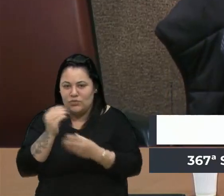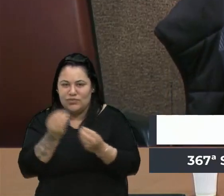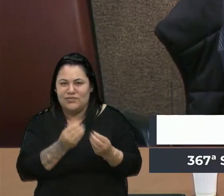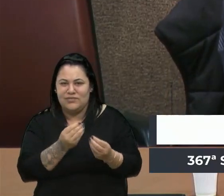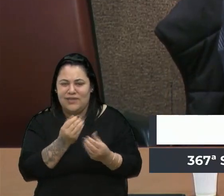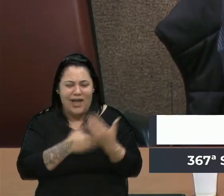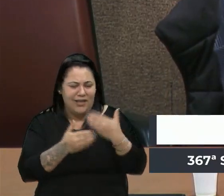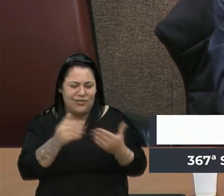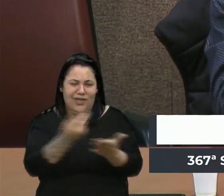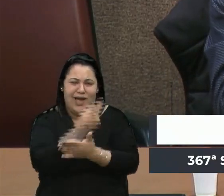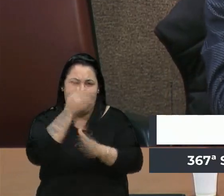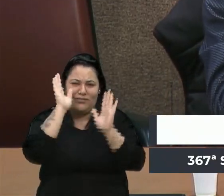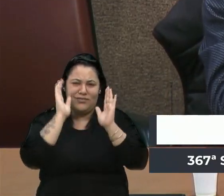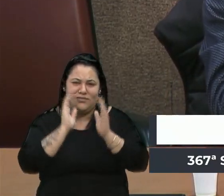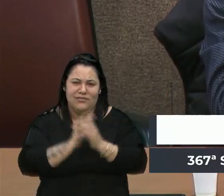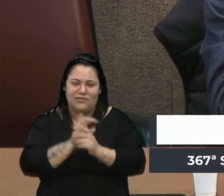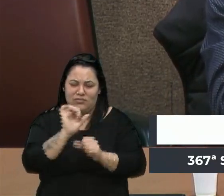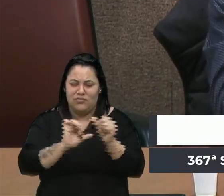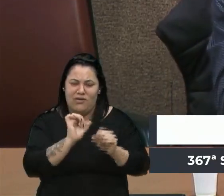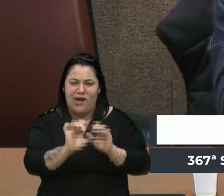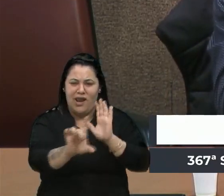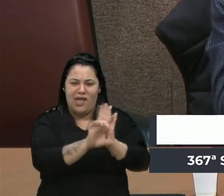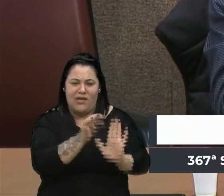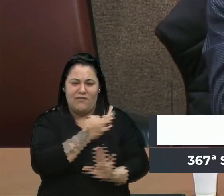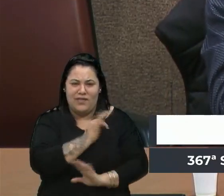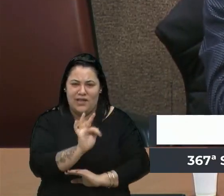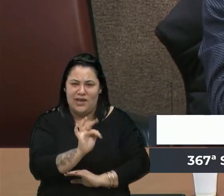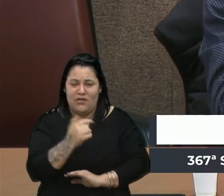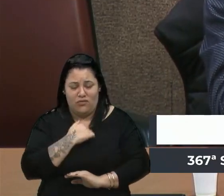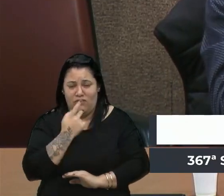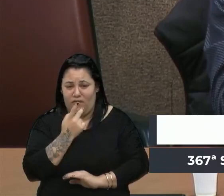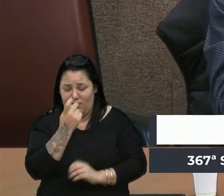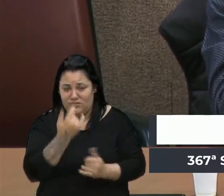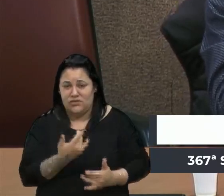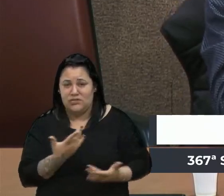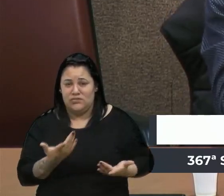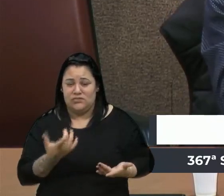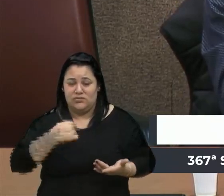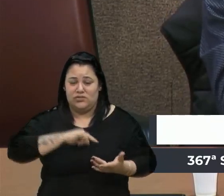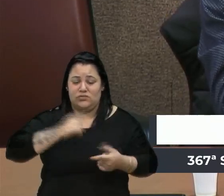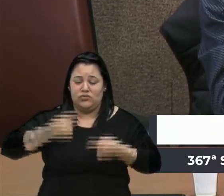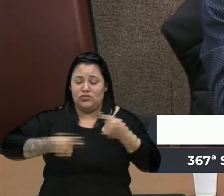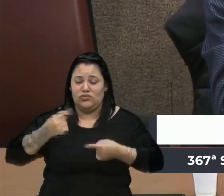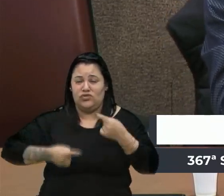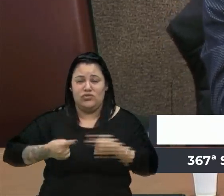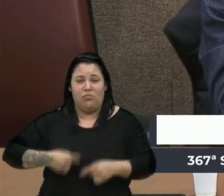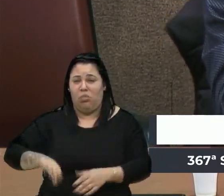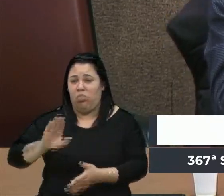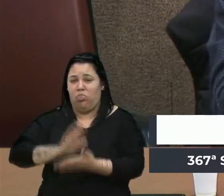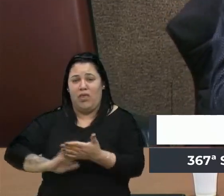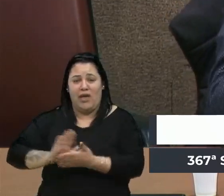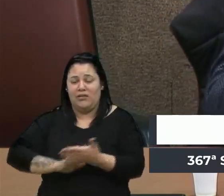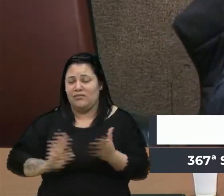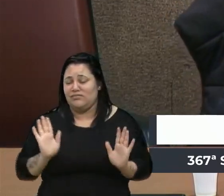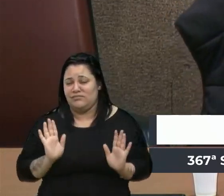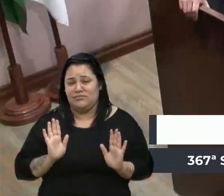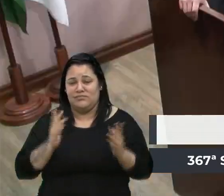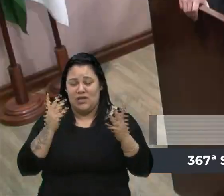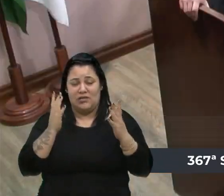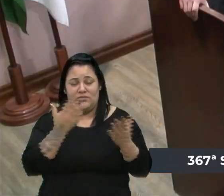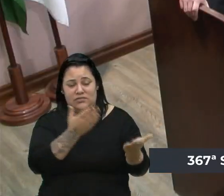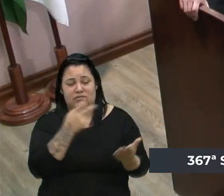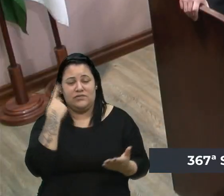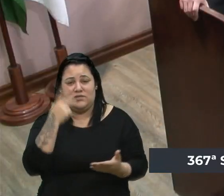errado. Se não mudar a lei federal, que eu me refiro, né? Nós estamos aqui discutindo por nada. Parabéns, vereador. Exatamente.